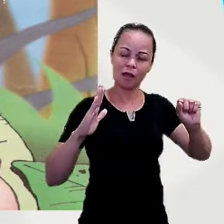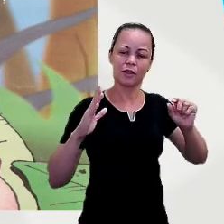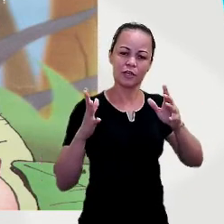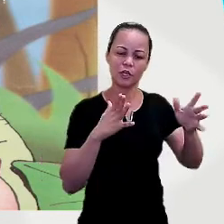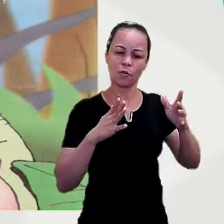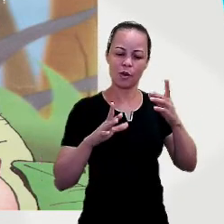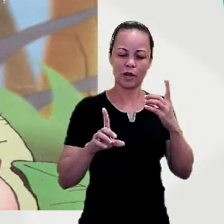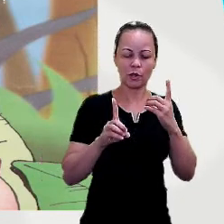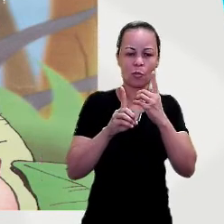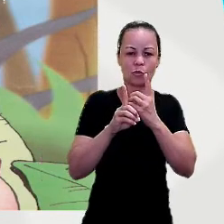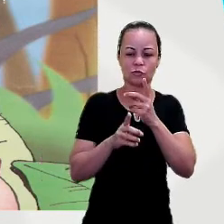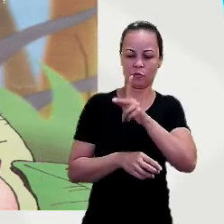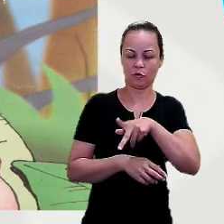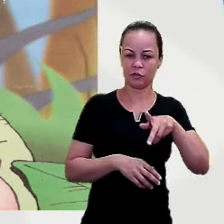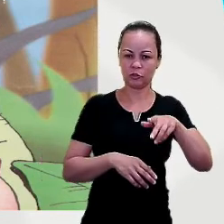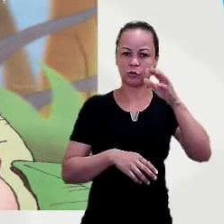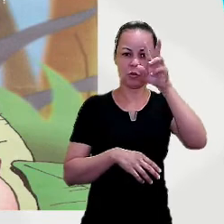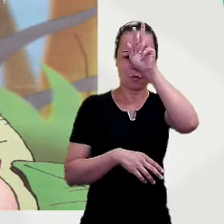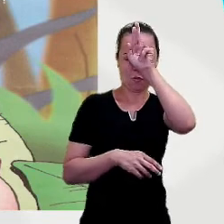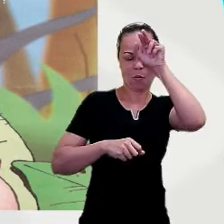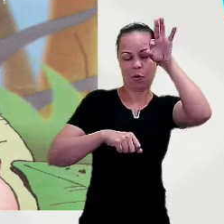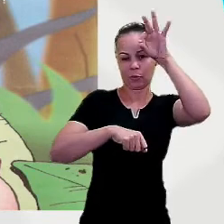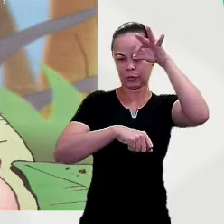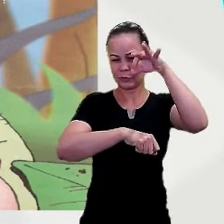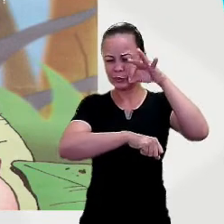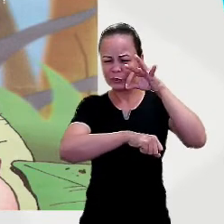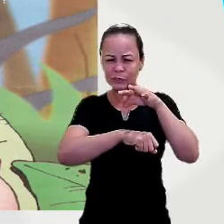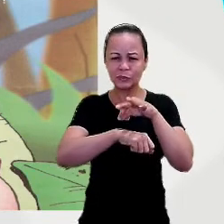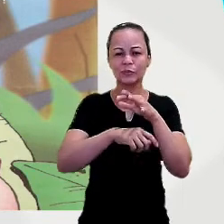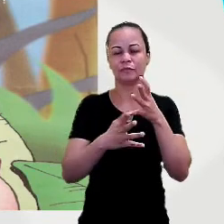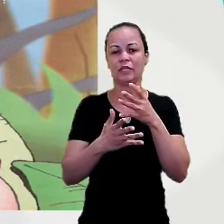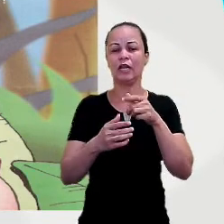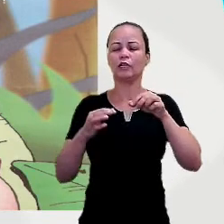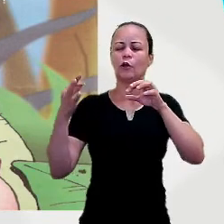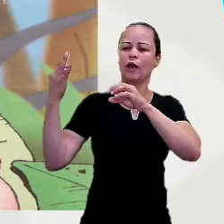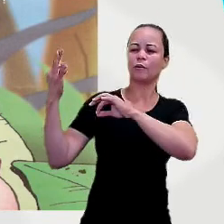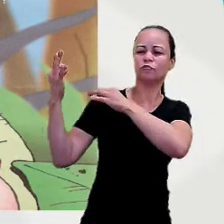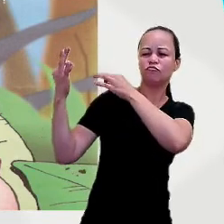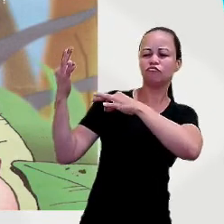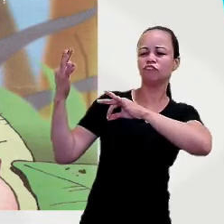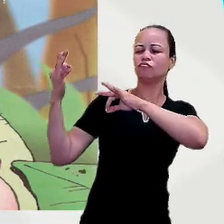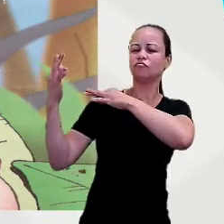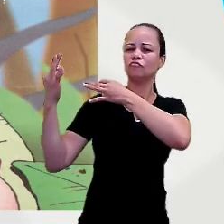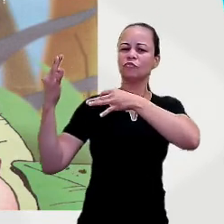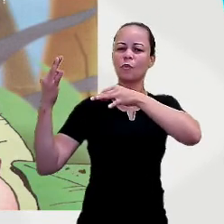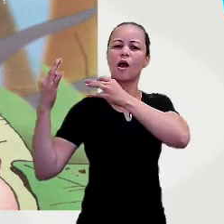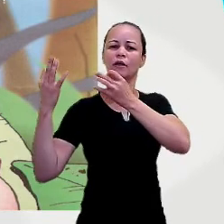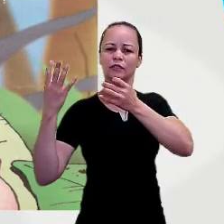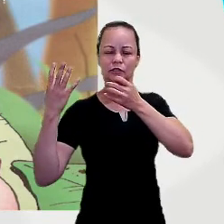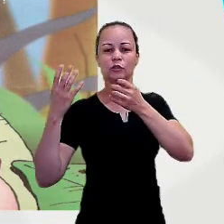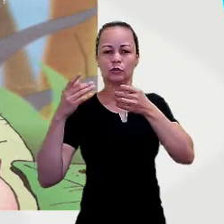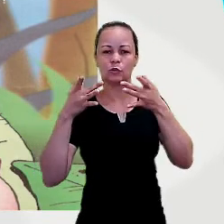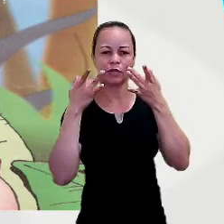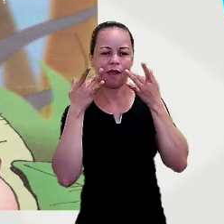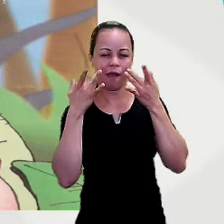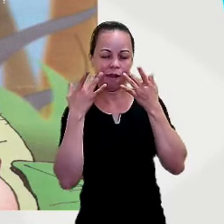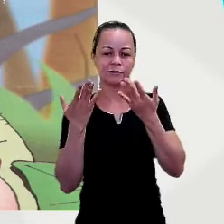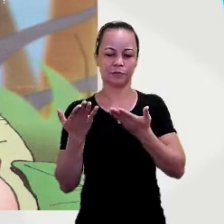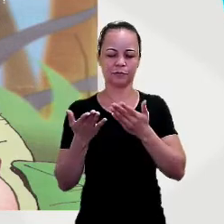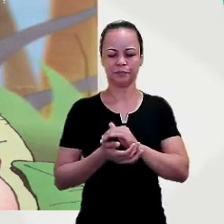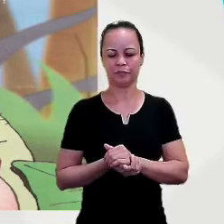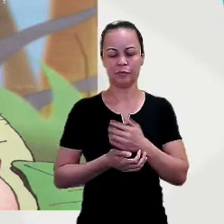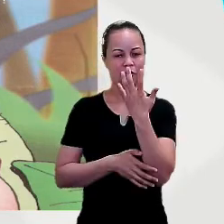professor Pernilongo. O professor Pernilongo toca violino na orquestra do teatro florestal. Bom